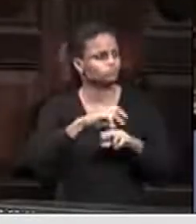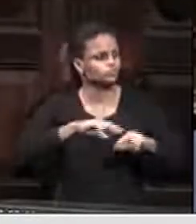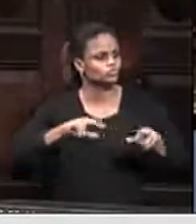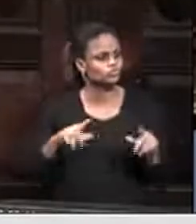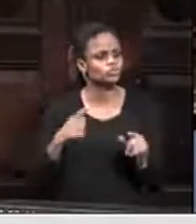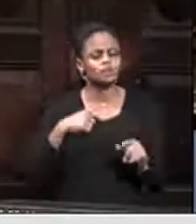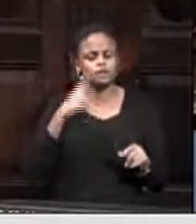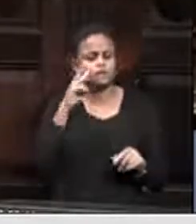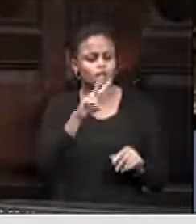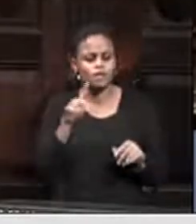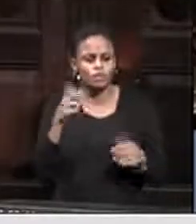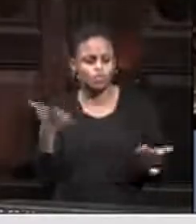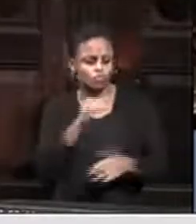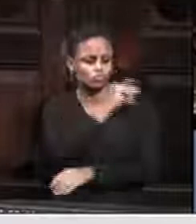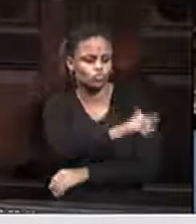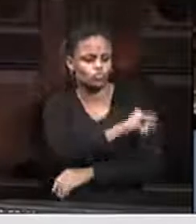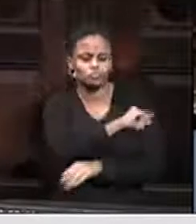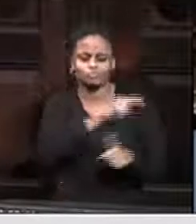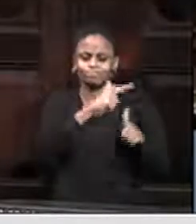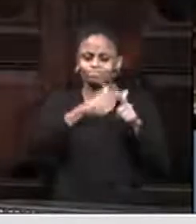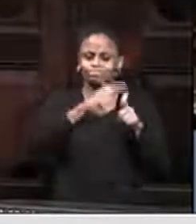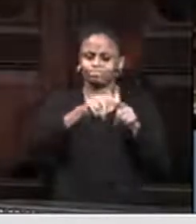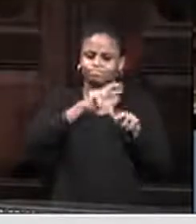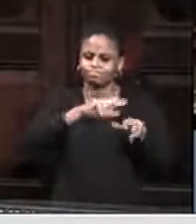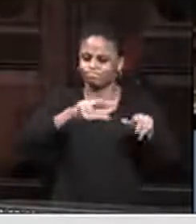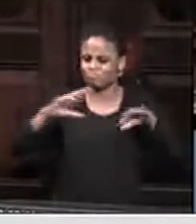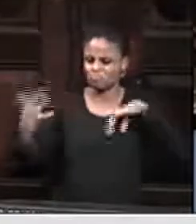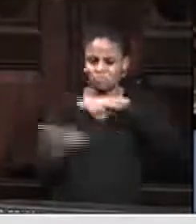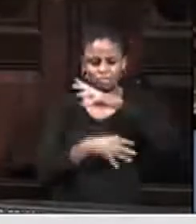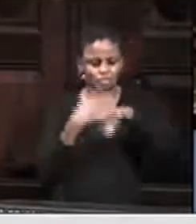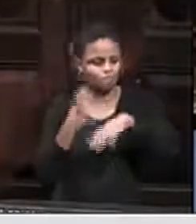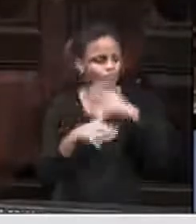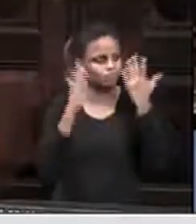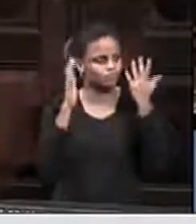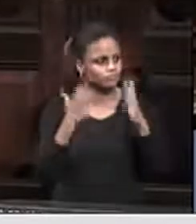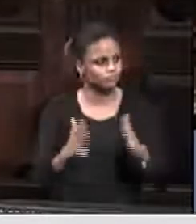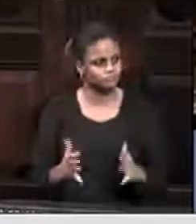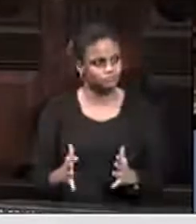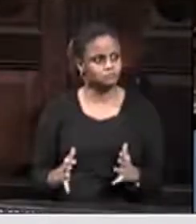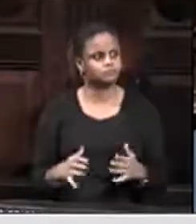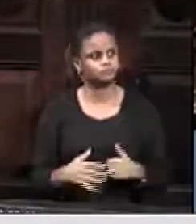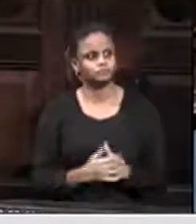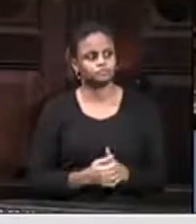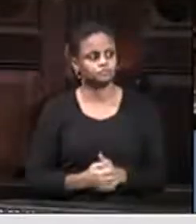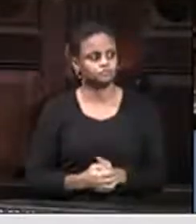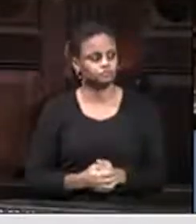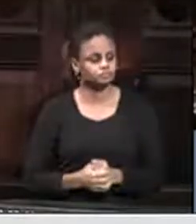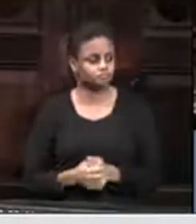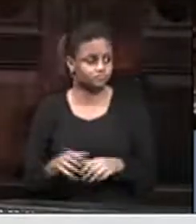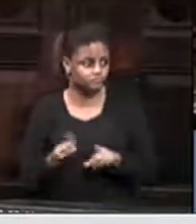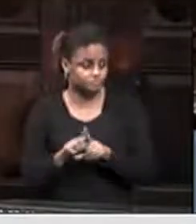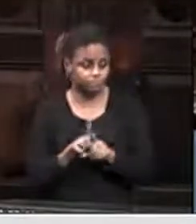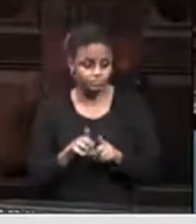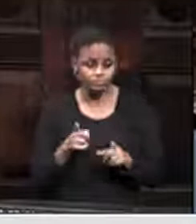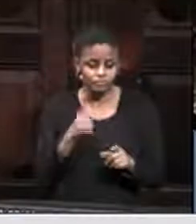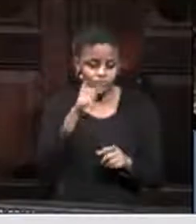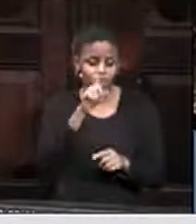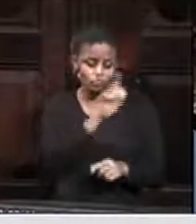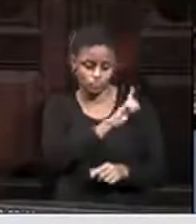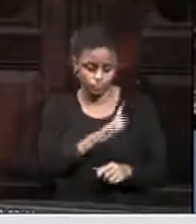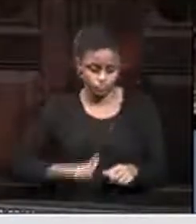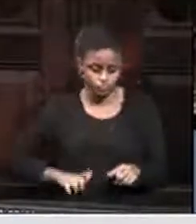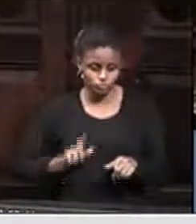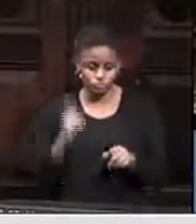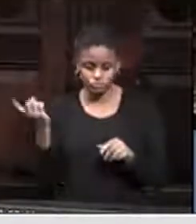que se encontra em situação calamitosa. Aliás, o primeiro a dizer isso foi o próprio governador, que mandou para cá um projeto de lei decretando